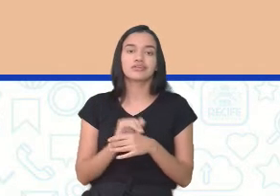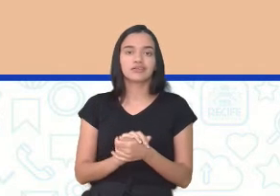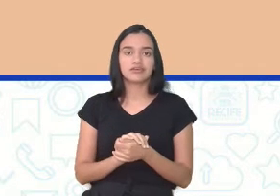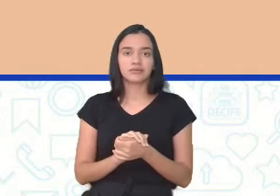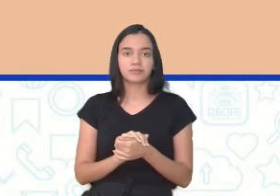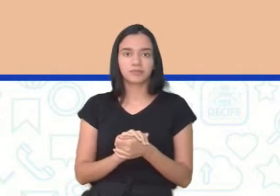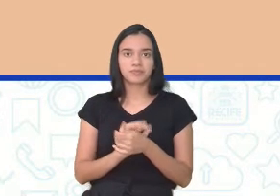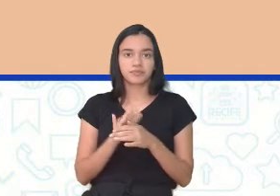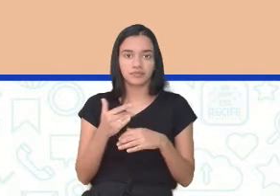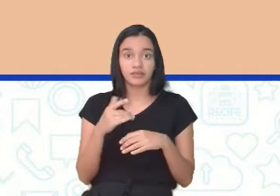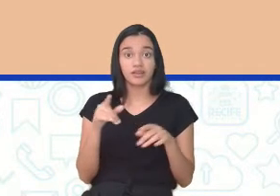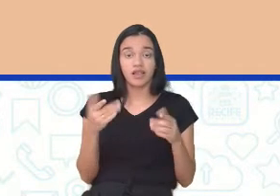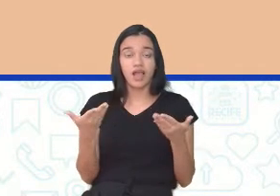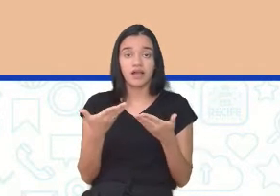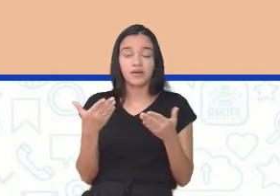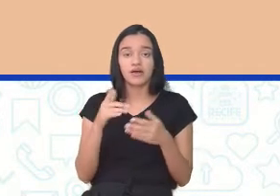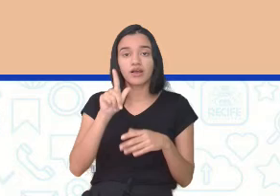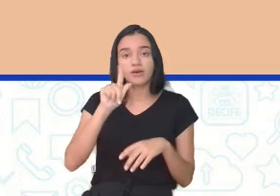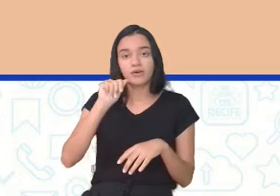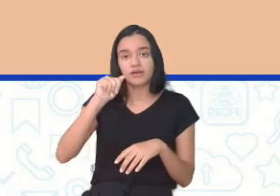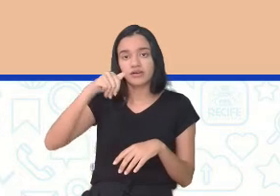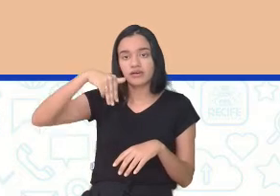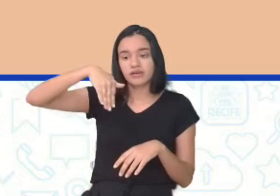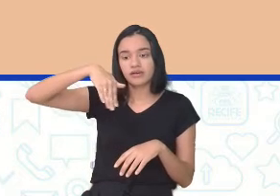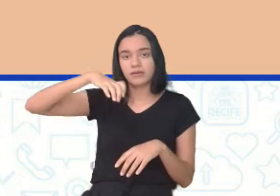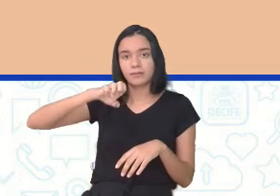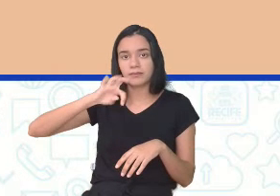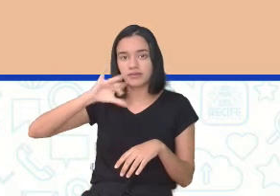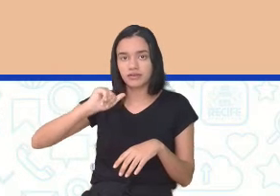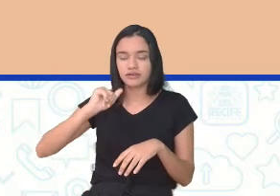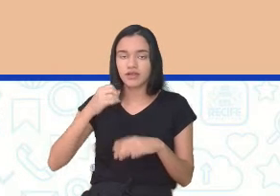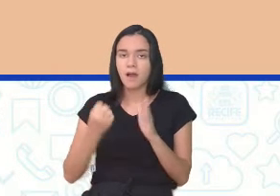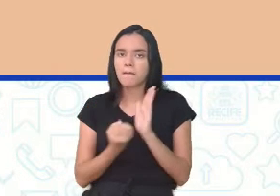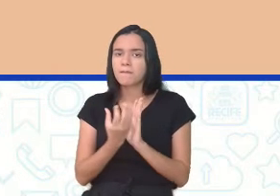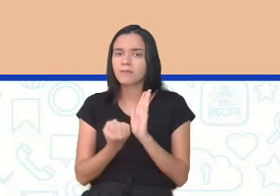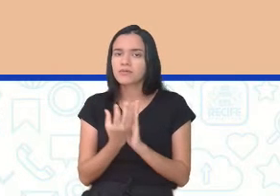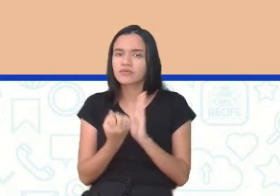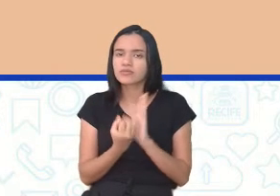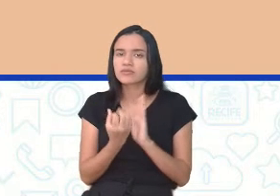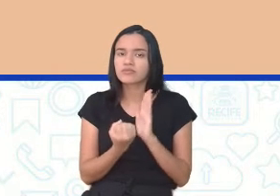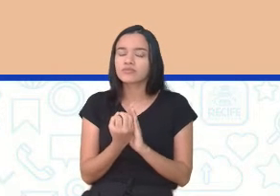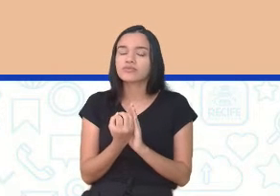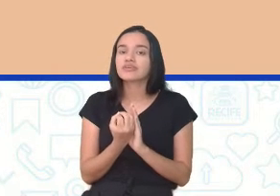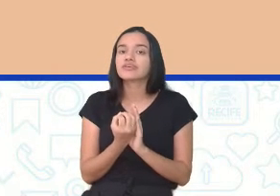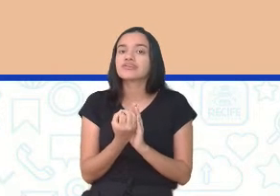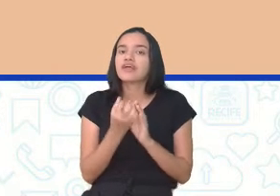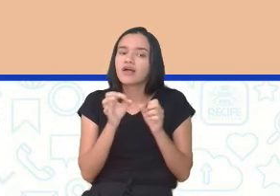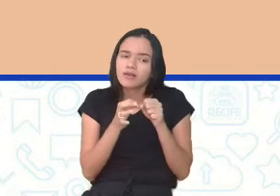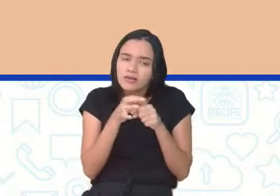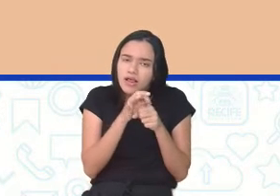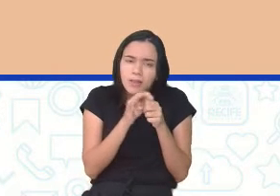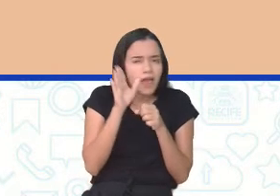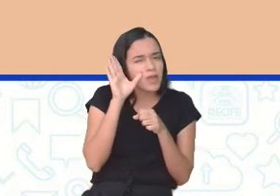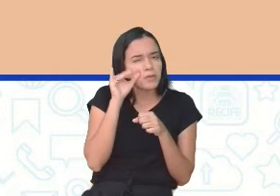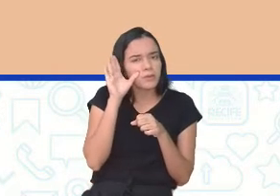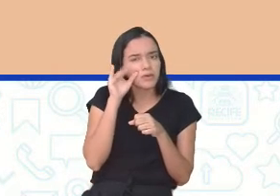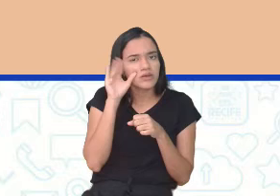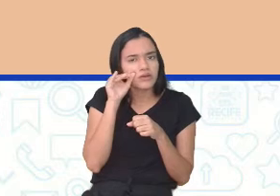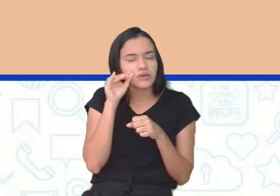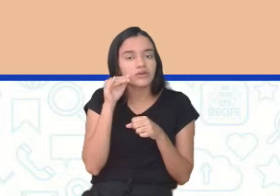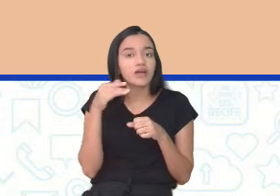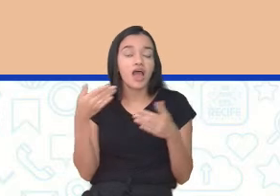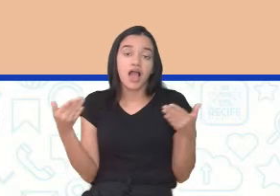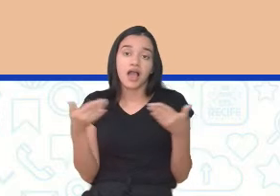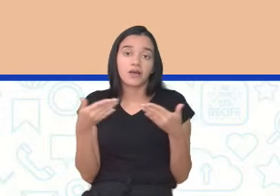hormônios. E o gameta feminino, ele começa a ser produzido desde a fase fetal. É curioso isso, não é? Já